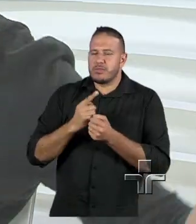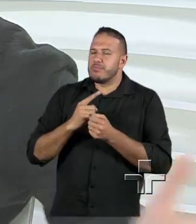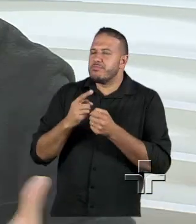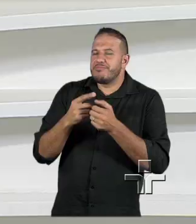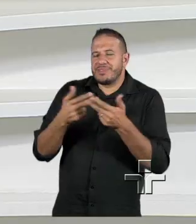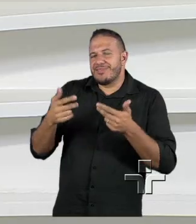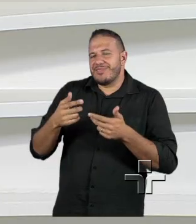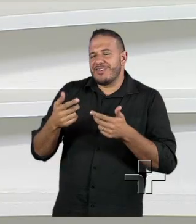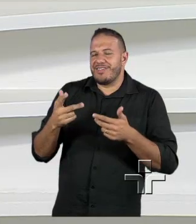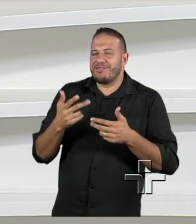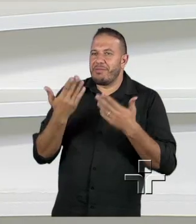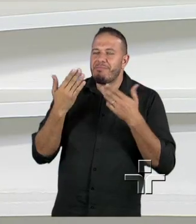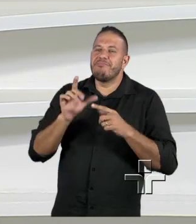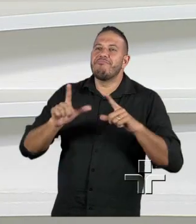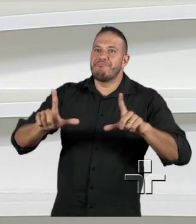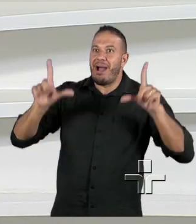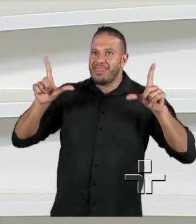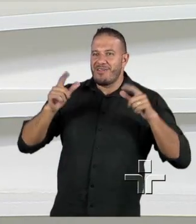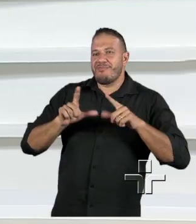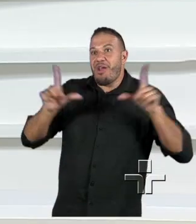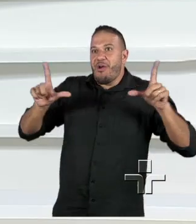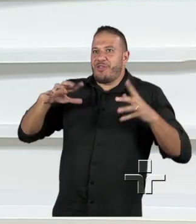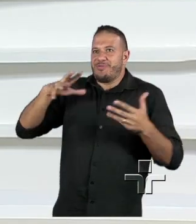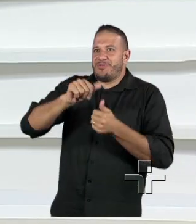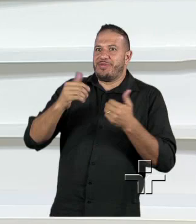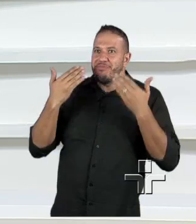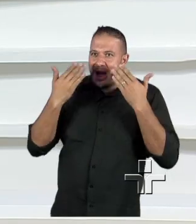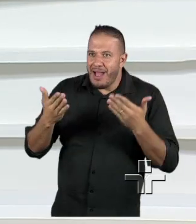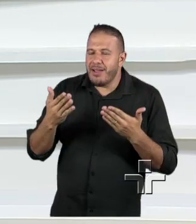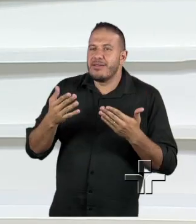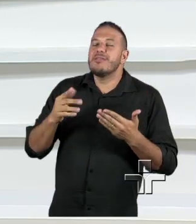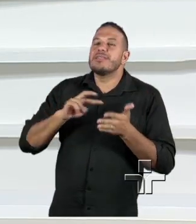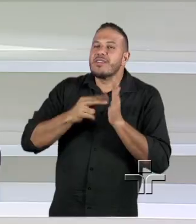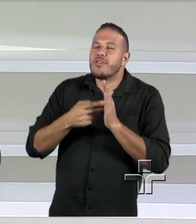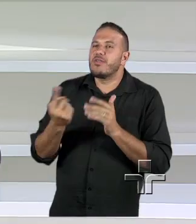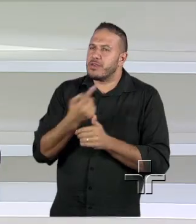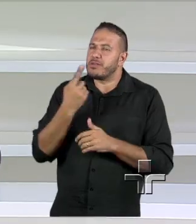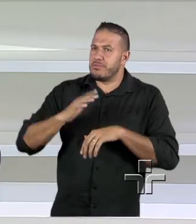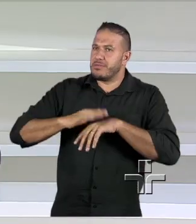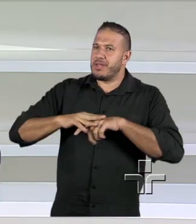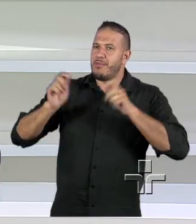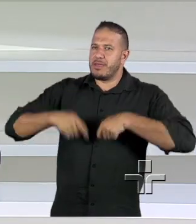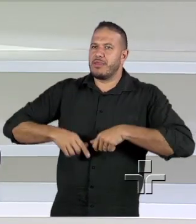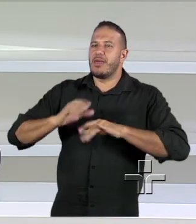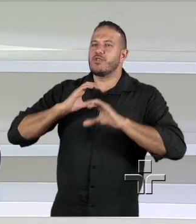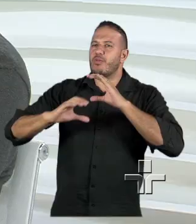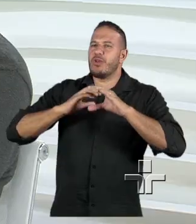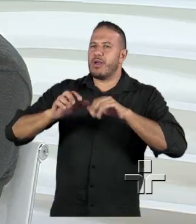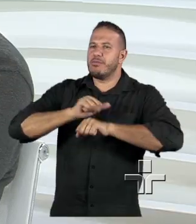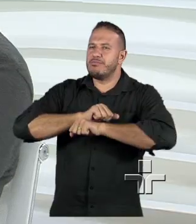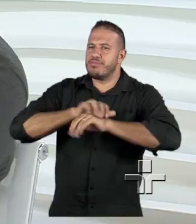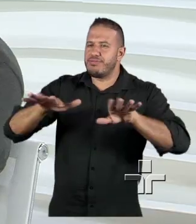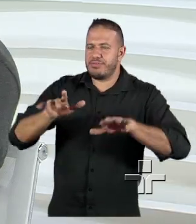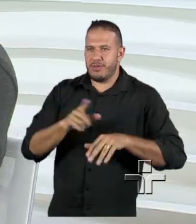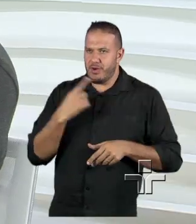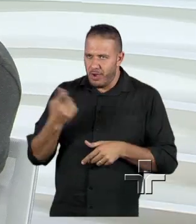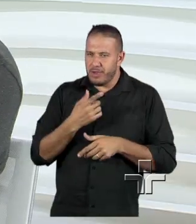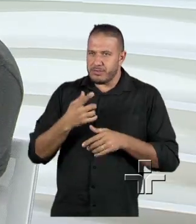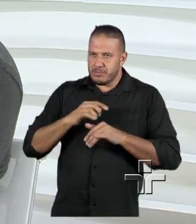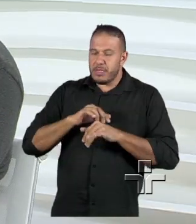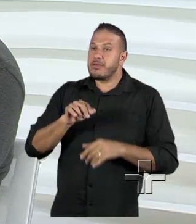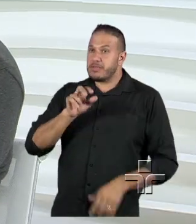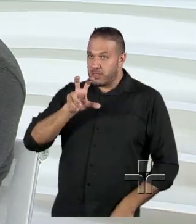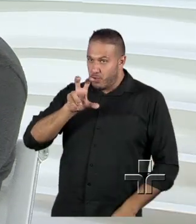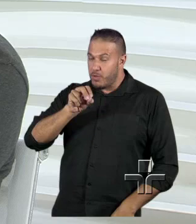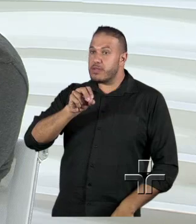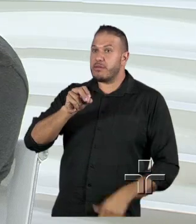maior painel do mundo, a gente tem uma grande capacidade de se comunicar. Aliás, nós somos um dos maiores anunciantes do país, nós estamos entre os 50 maiores